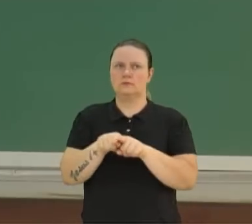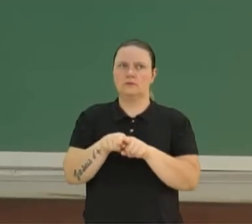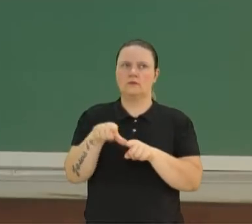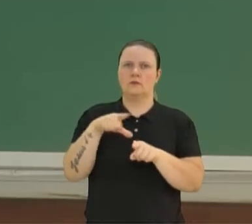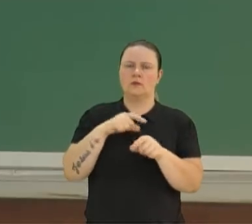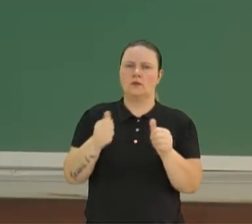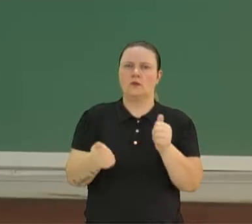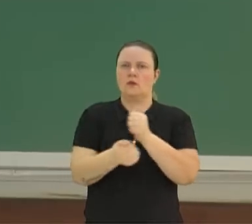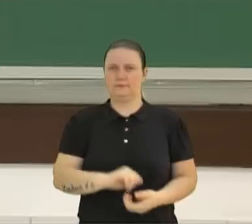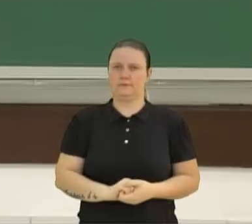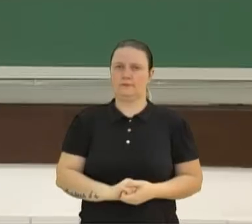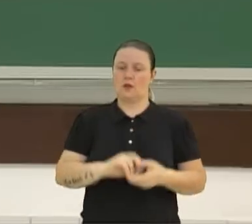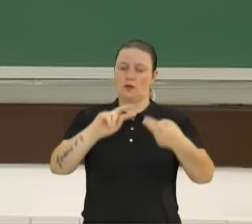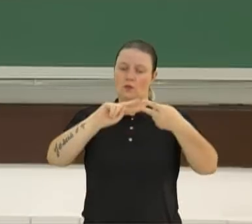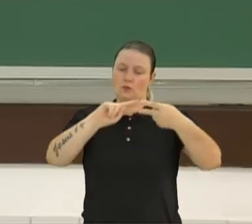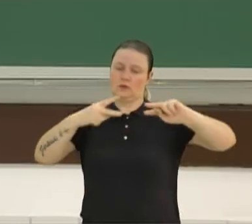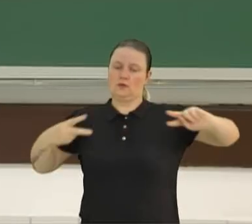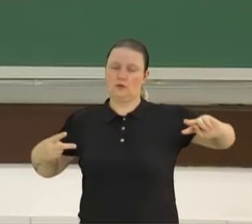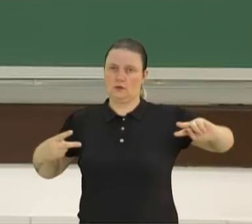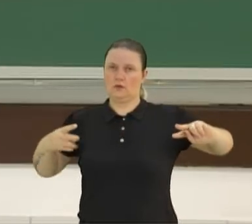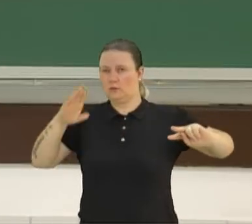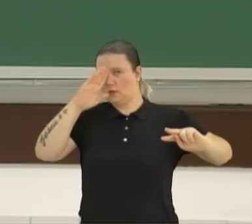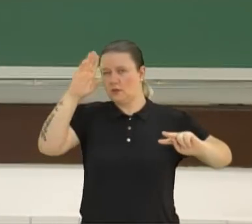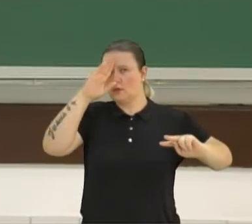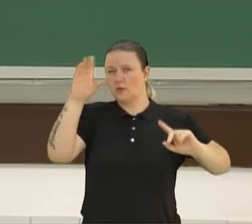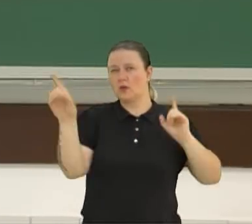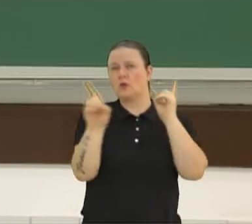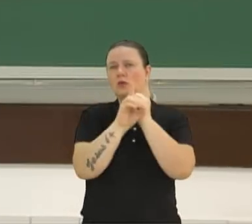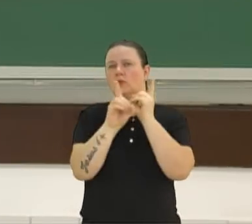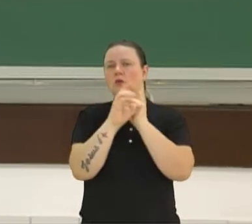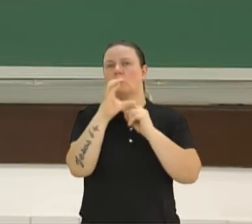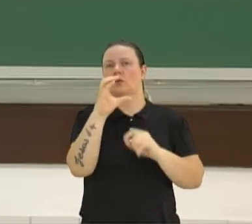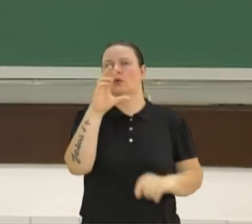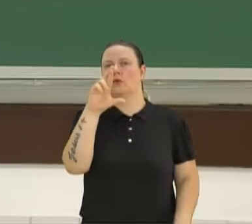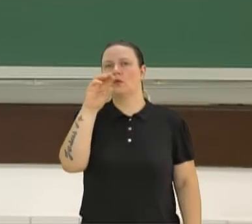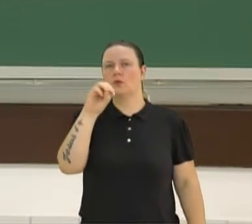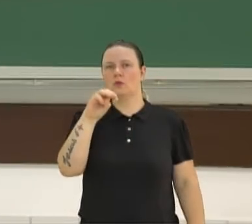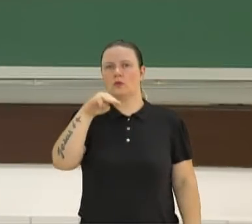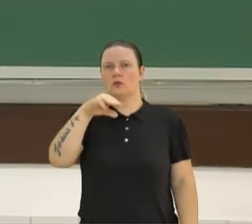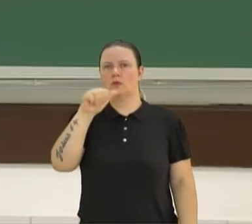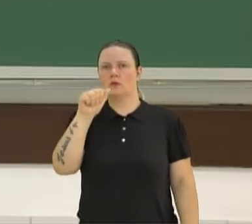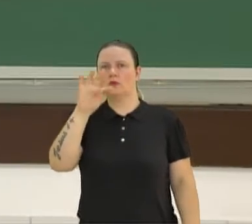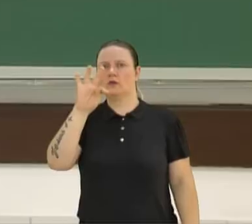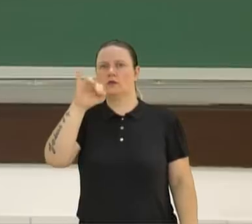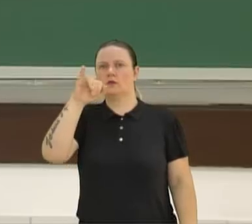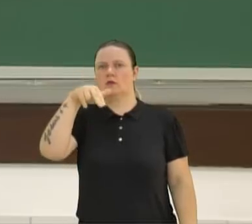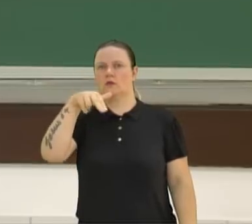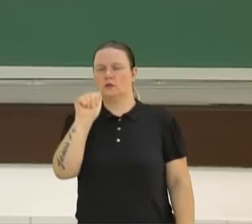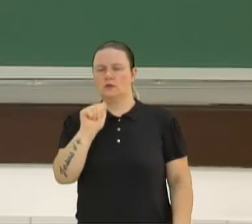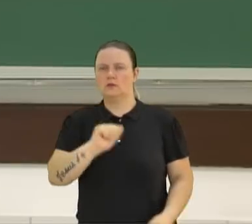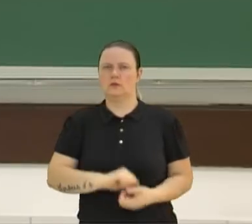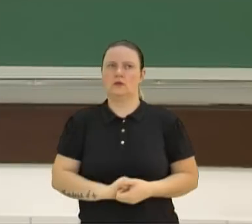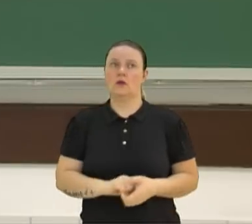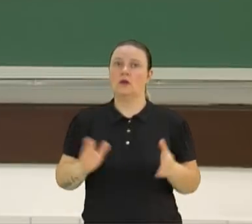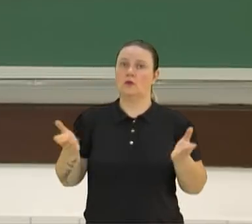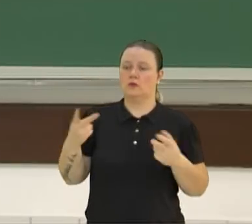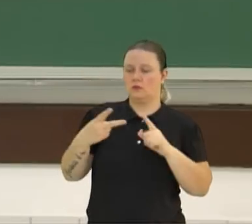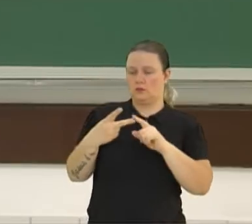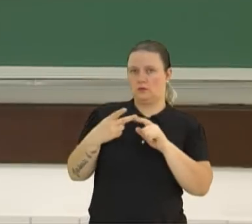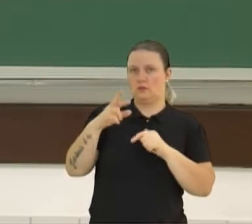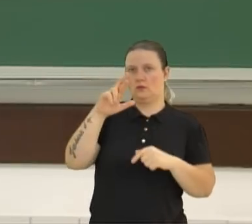núcleo são os ácidos nucleicos. São 2 os ácidos nucleicos, o ácido